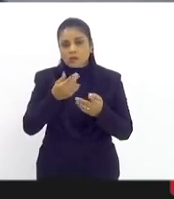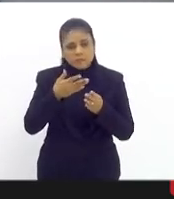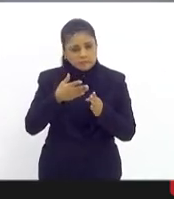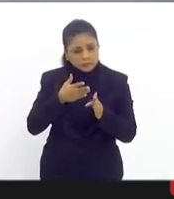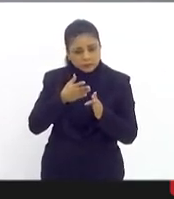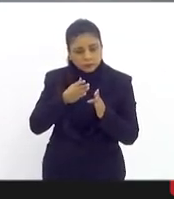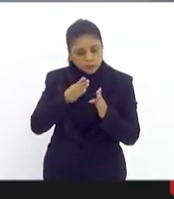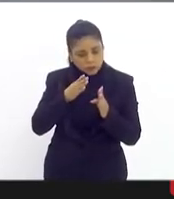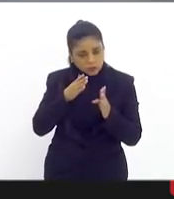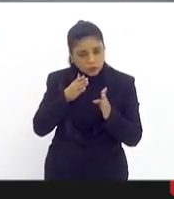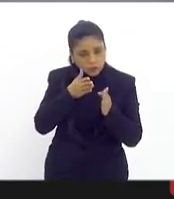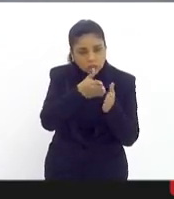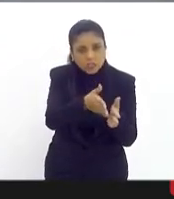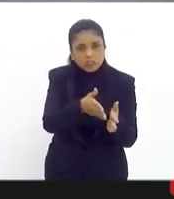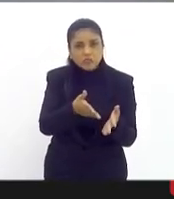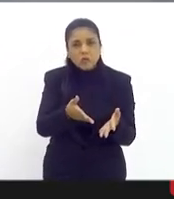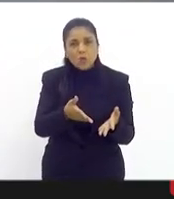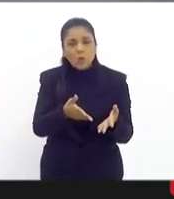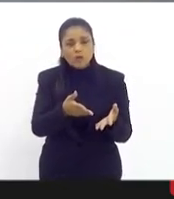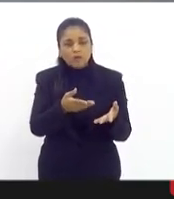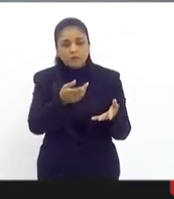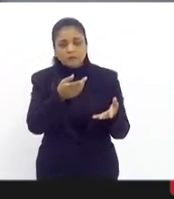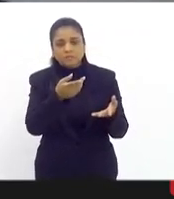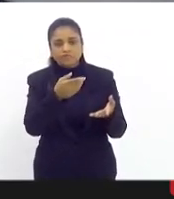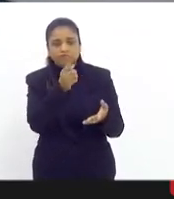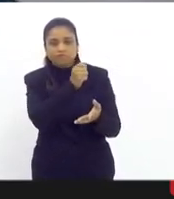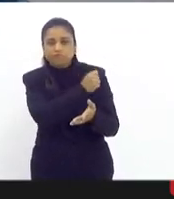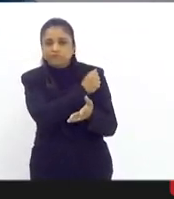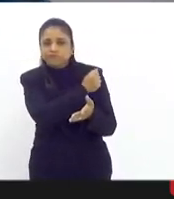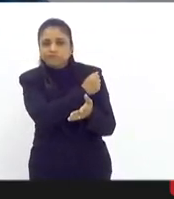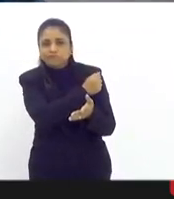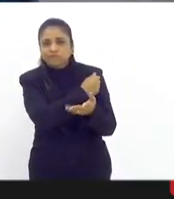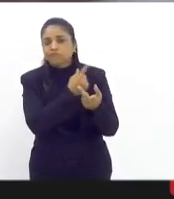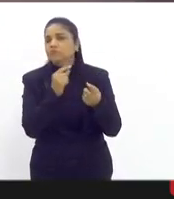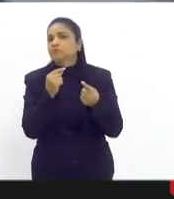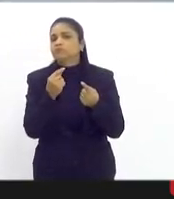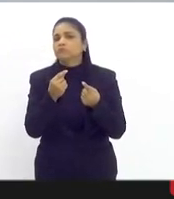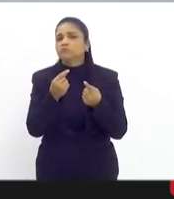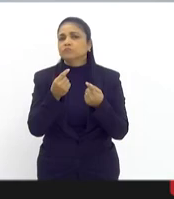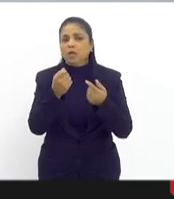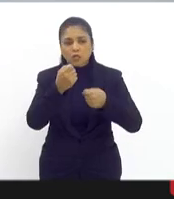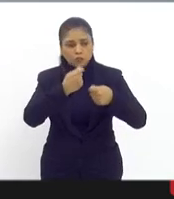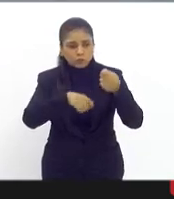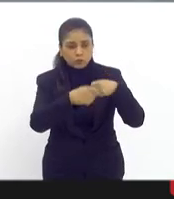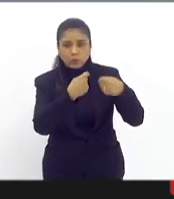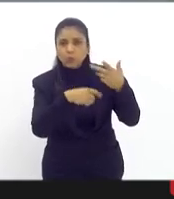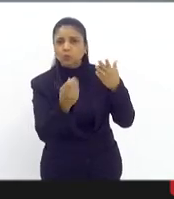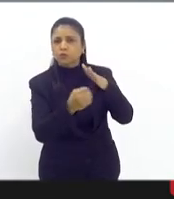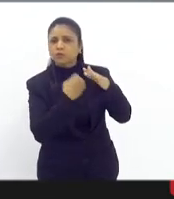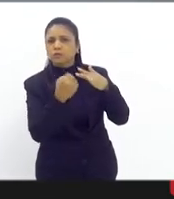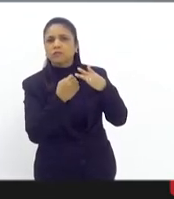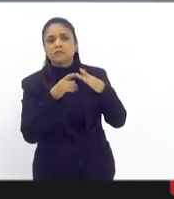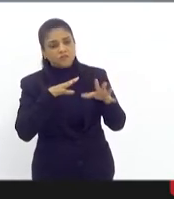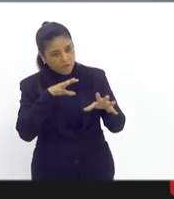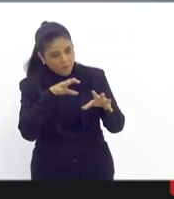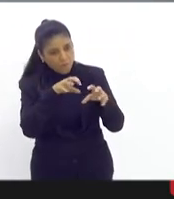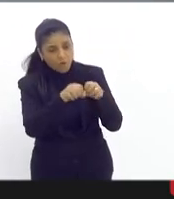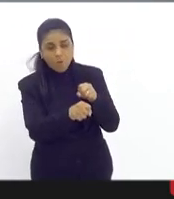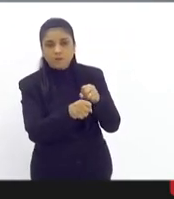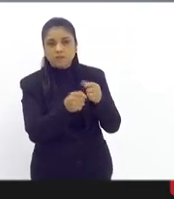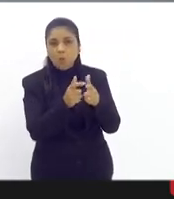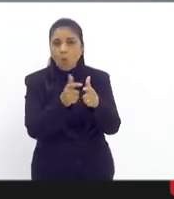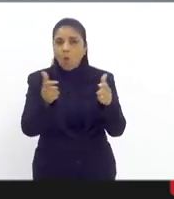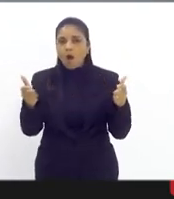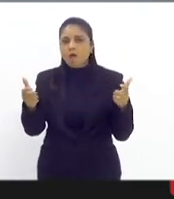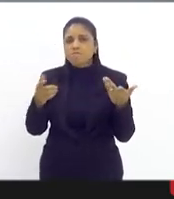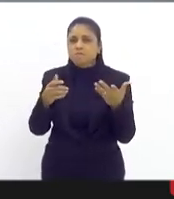para o comércio, a indústria, que não seria mal se tivesse uma formação muito mais ampla. Então,